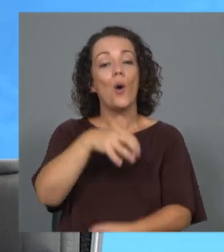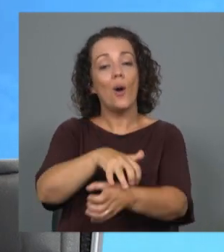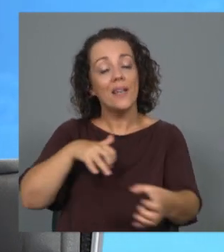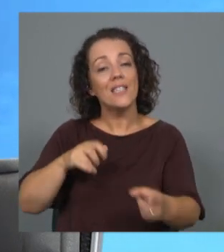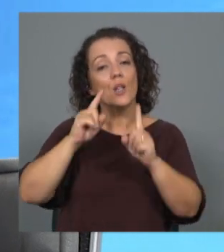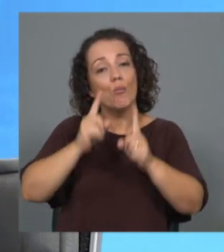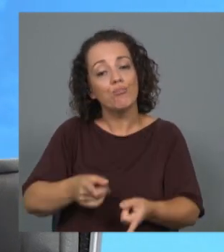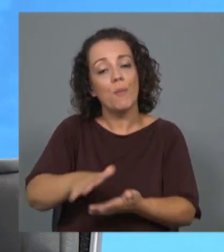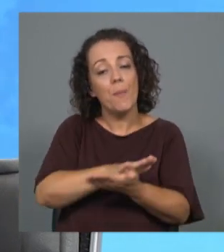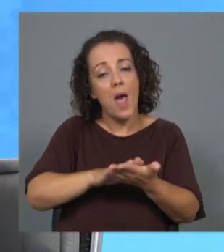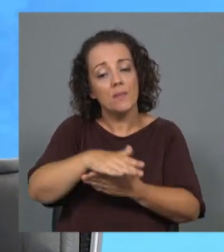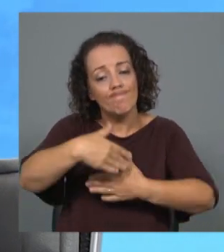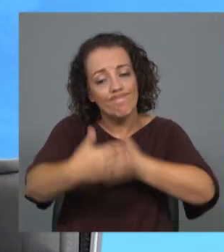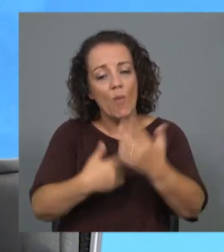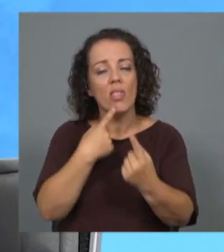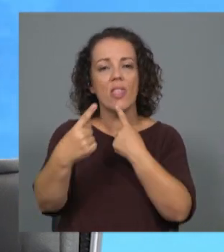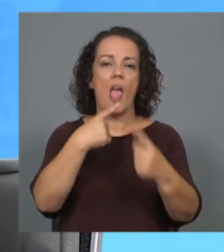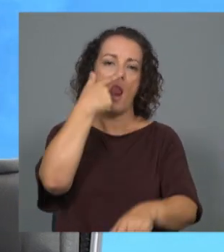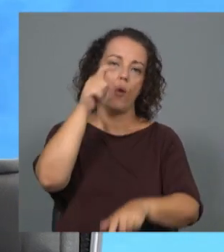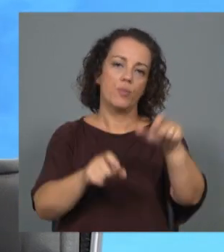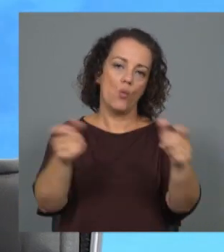também para o diálogo entre pessoas,